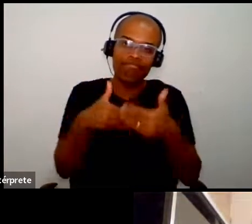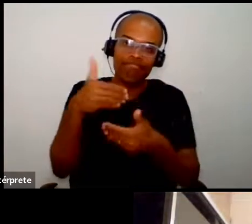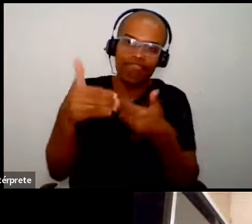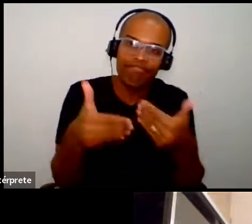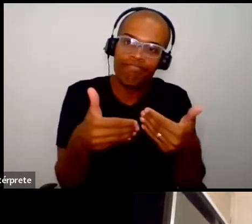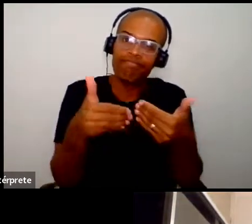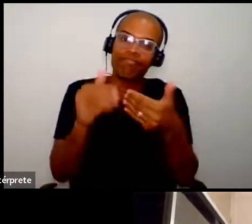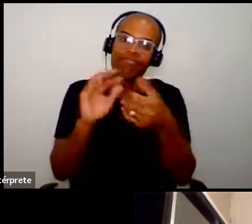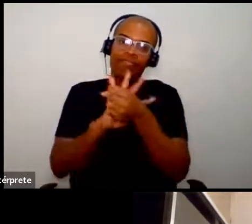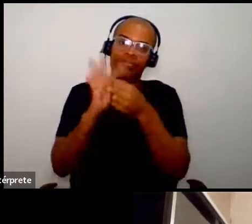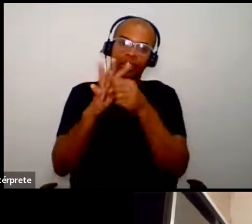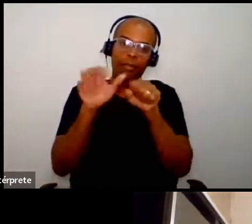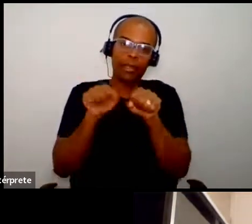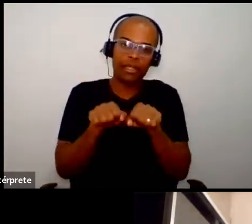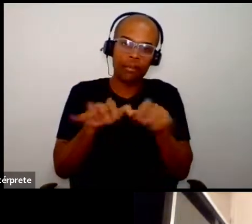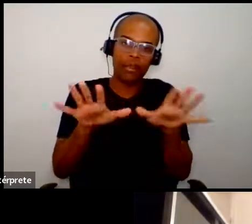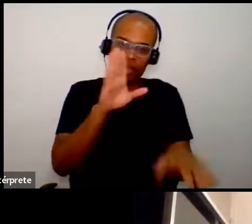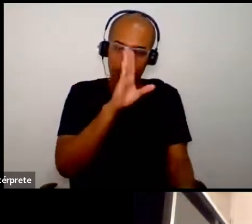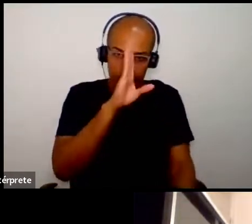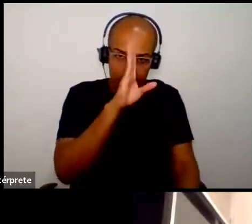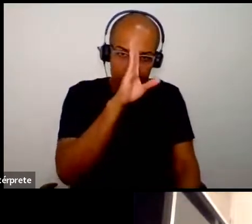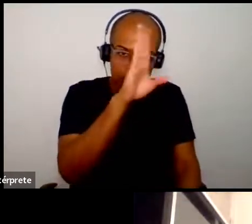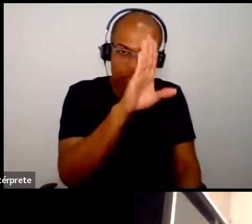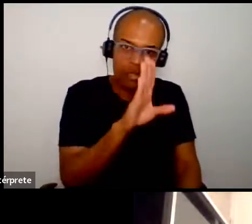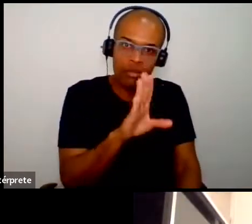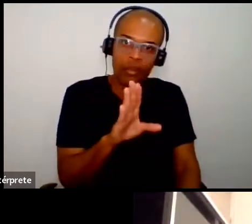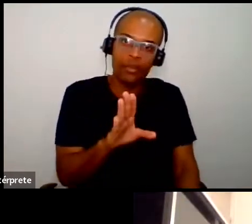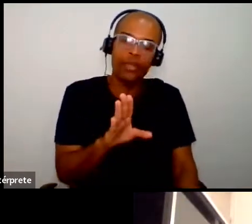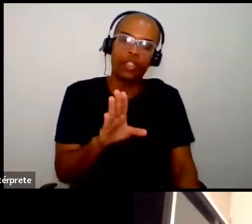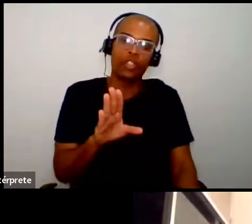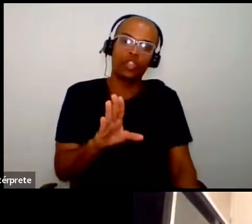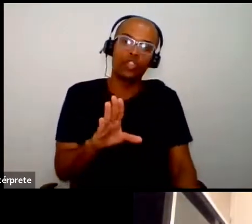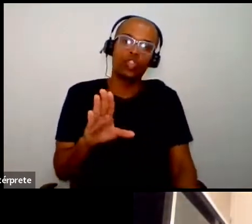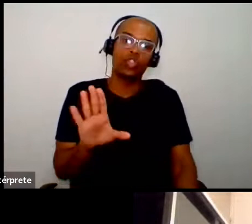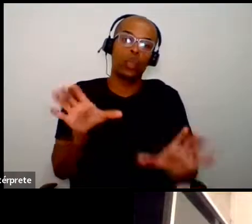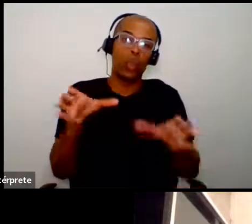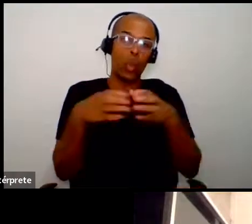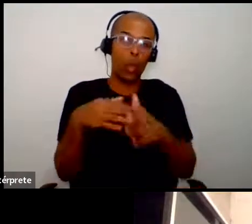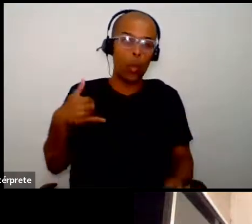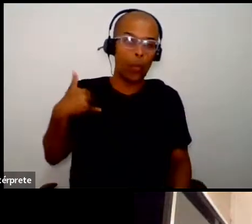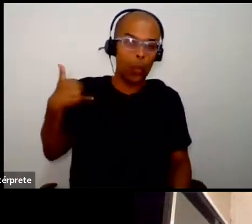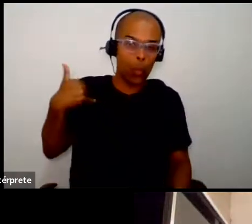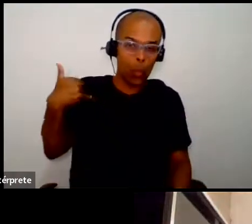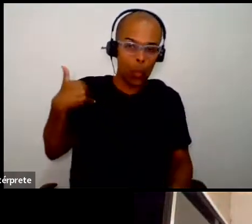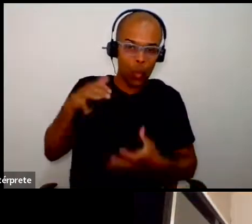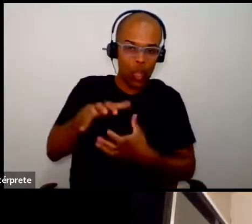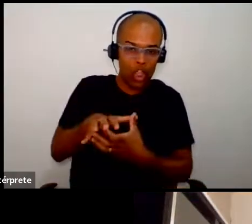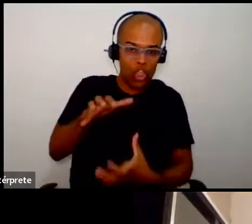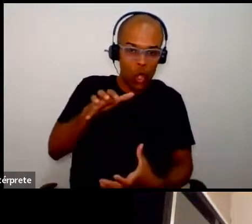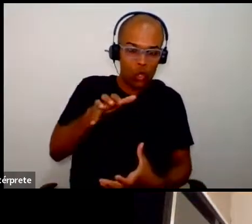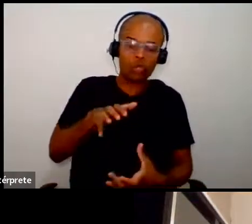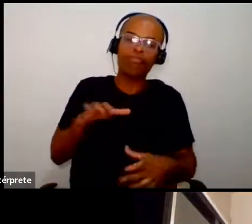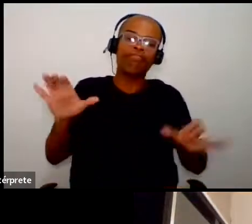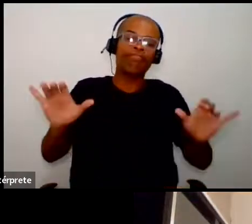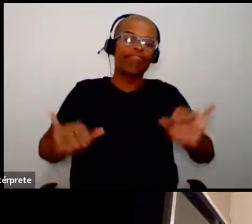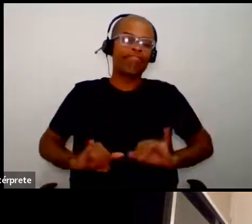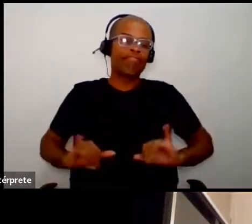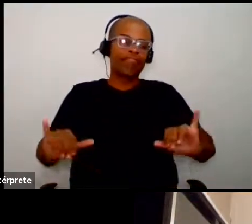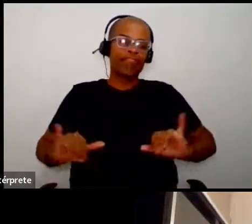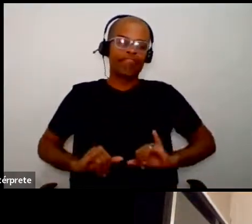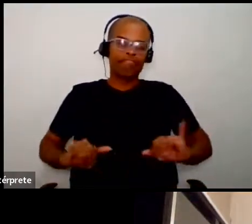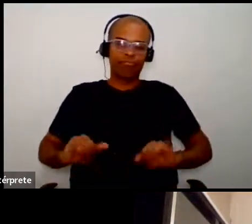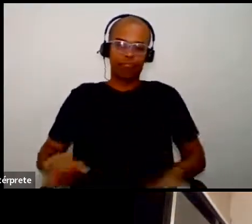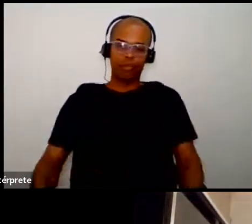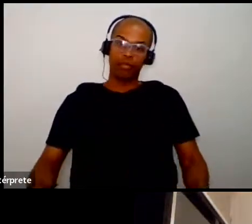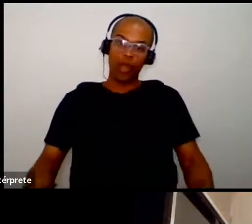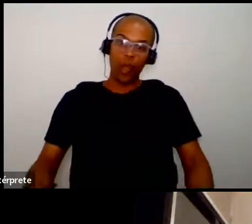que principalmente os idosos sofreram muito, muito, muito. E eles... Bom, eu acho que ele vai falar